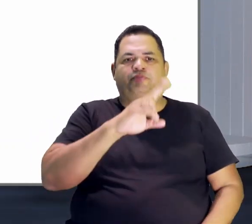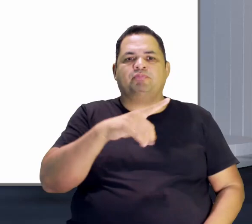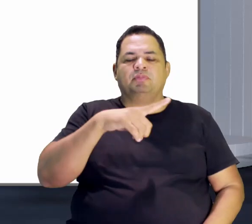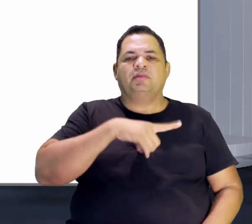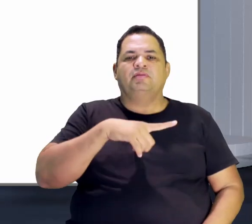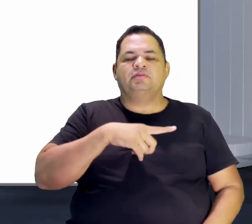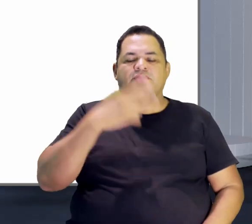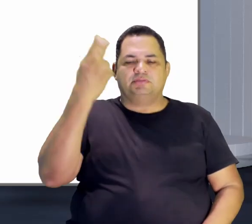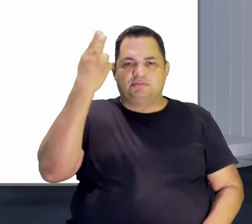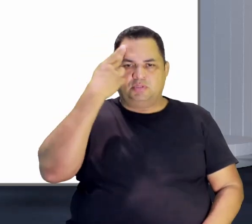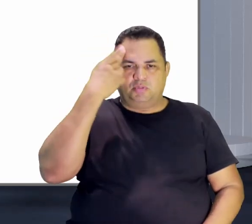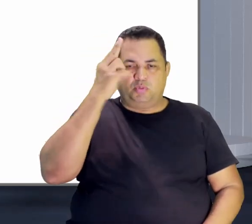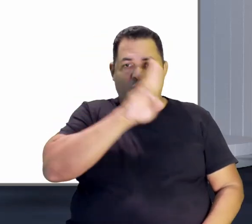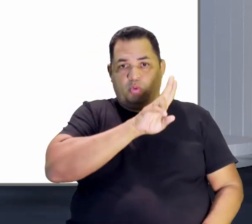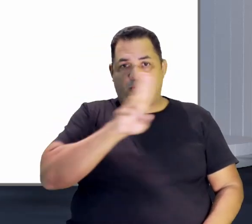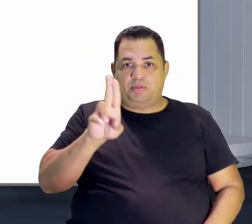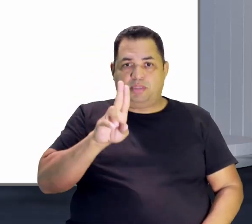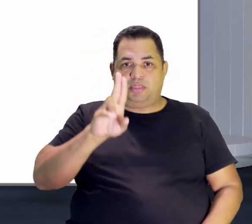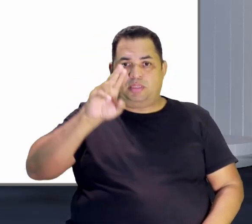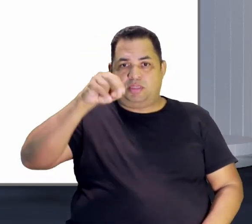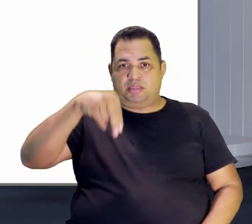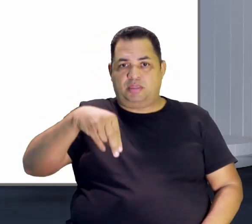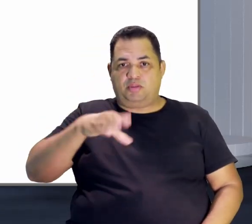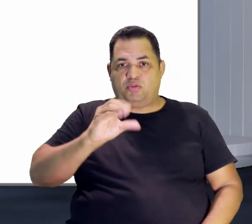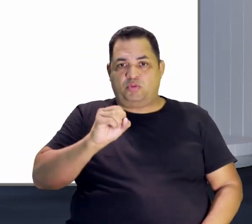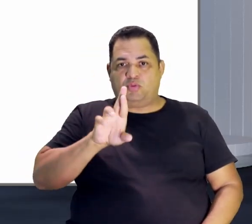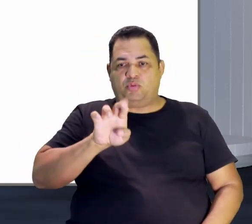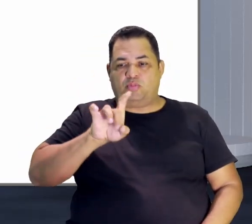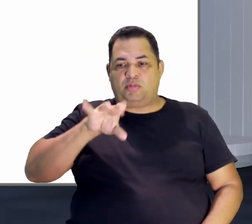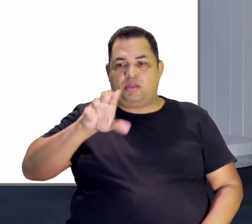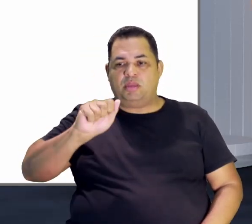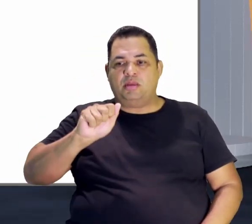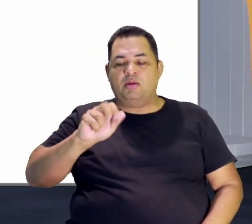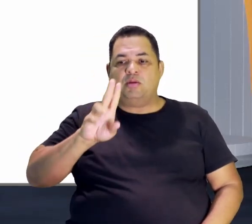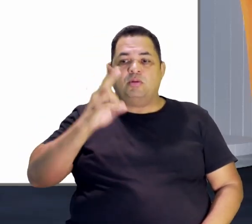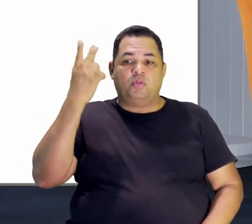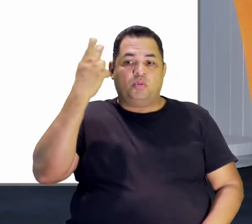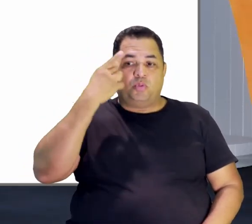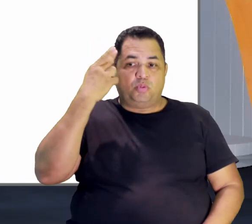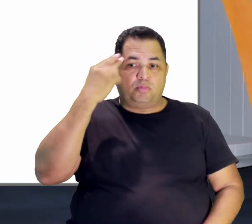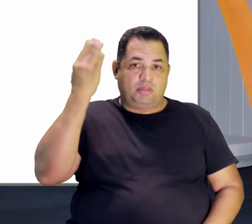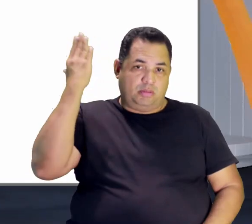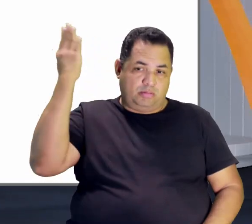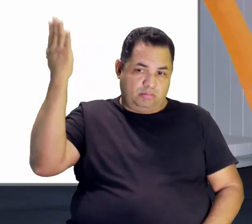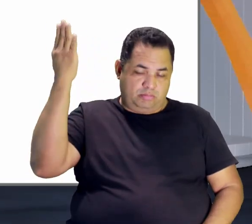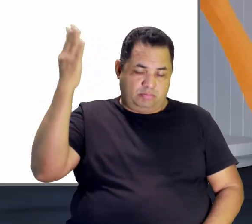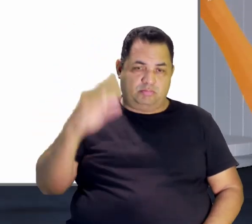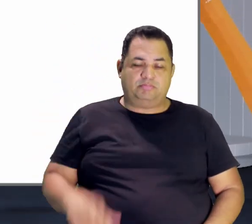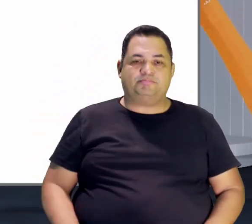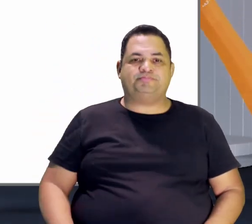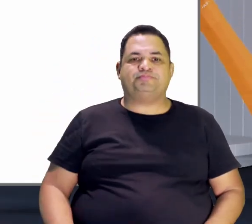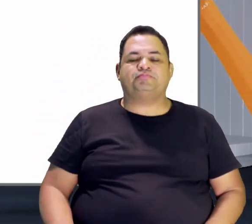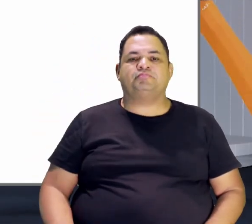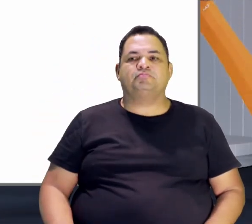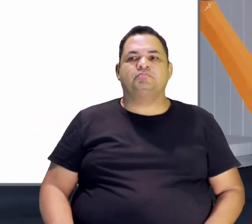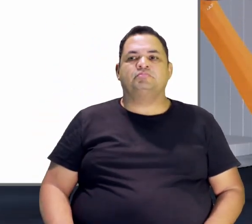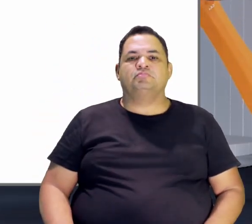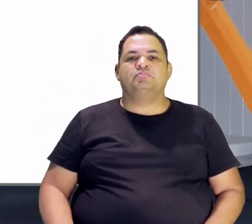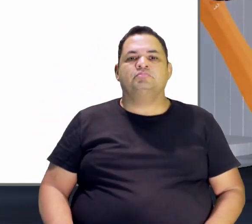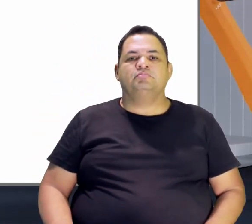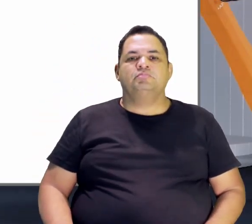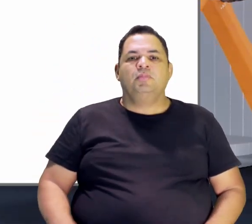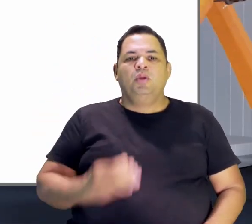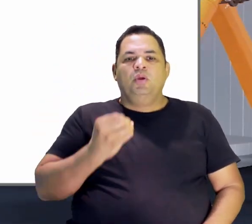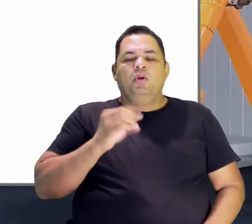força normal. Por que normal? Nós já falamos sobre 90 graus perpendiculares,